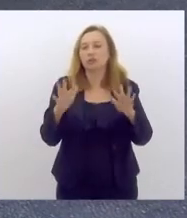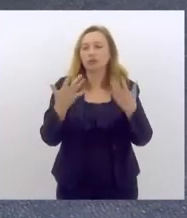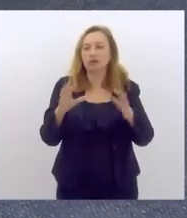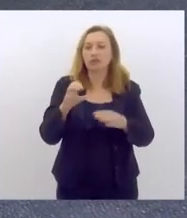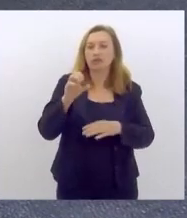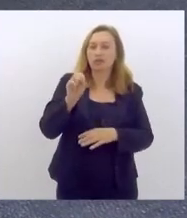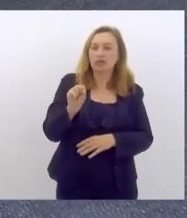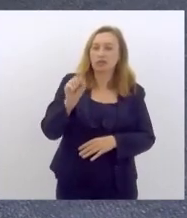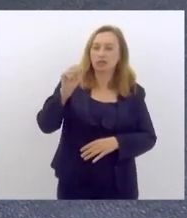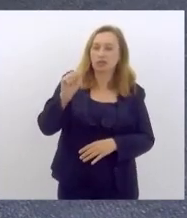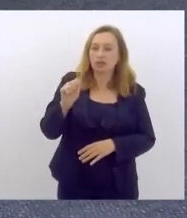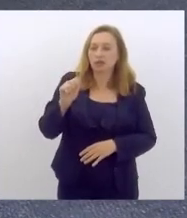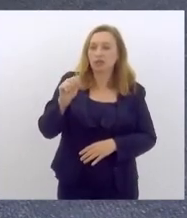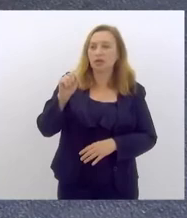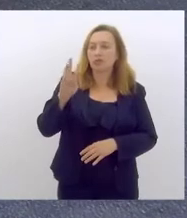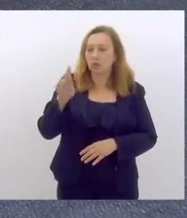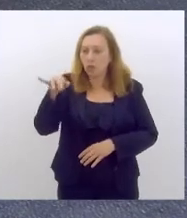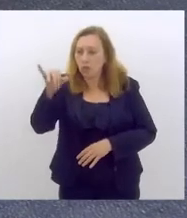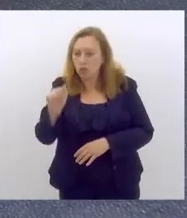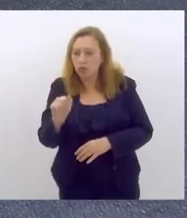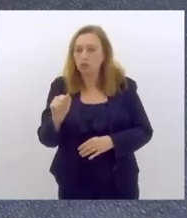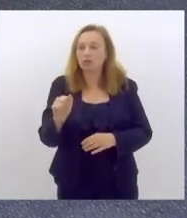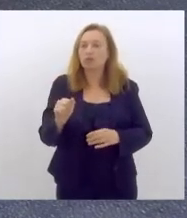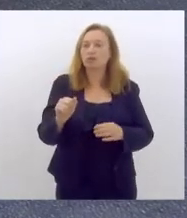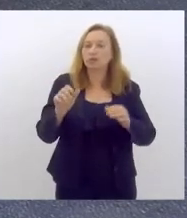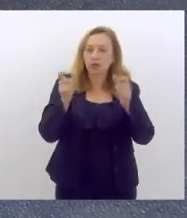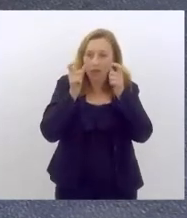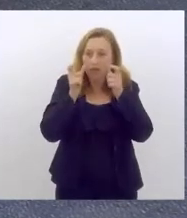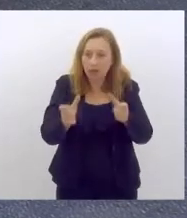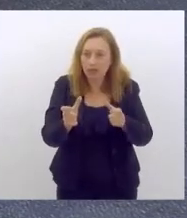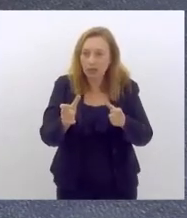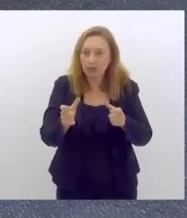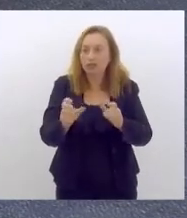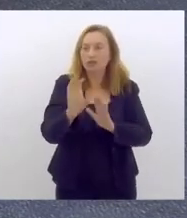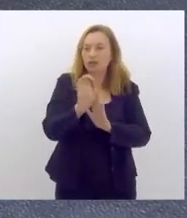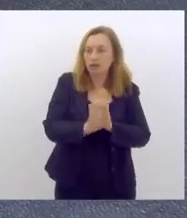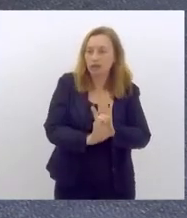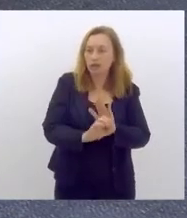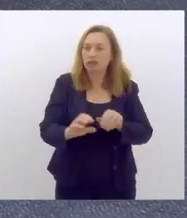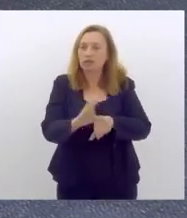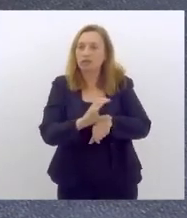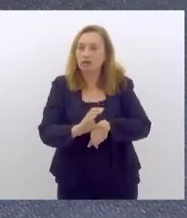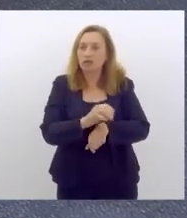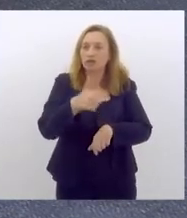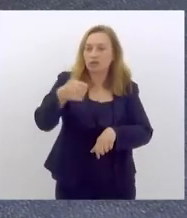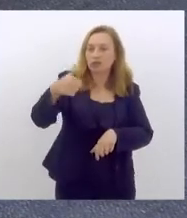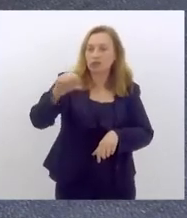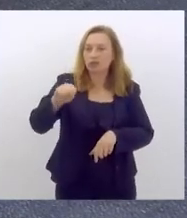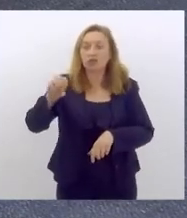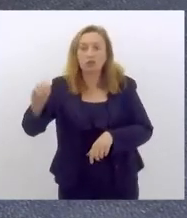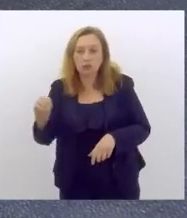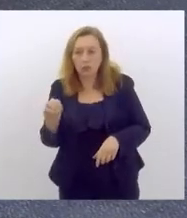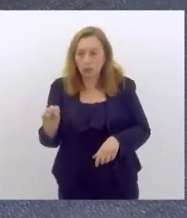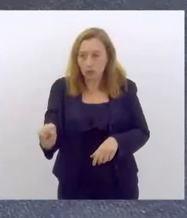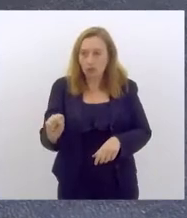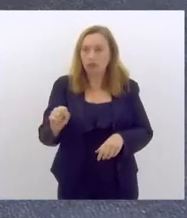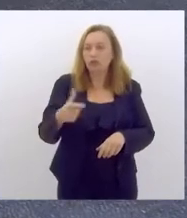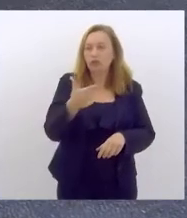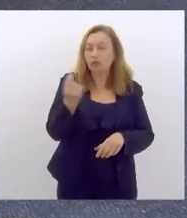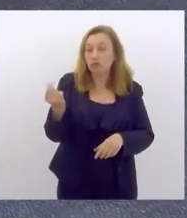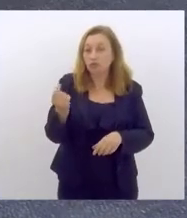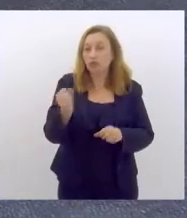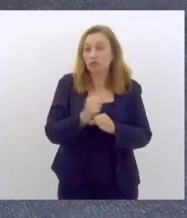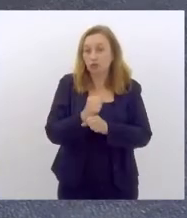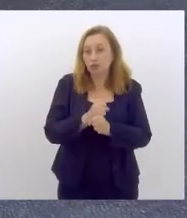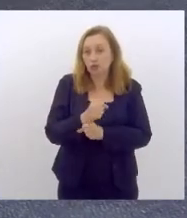Bruna, exatamente para nos alertar sobre a emenda constitucional 108, que é de 2020,